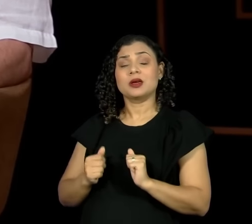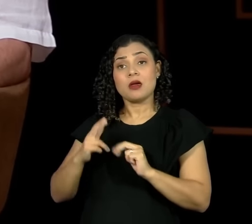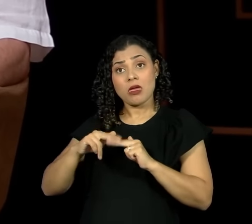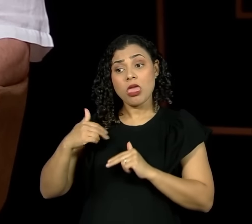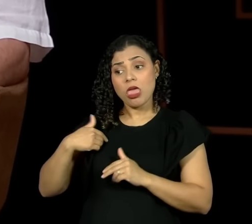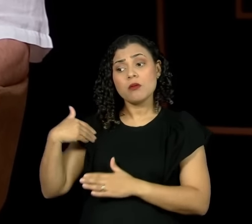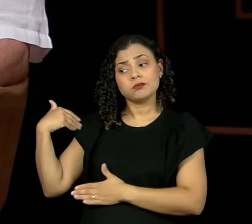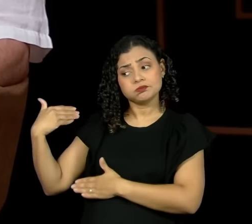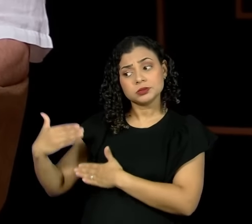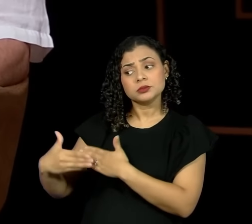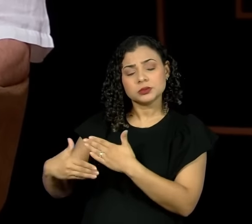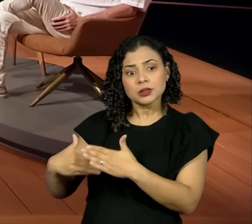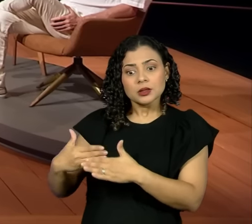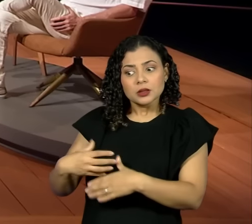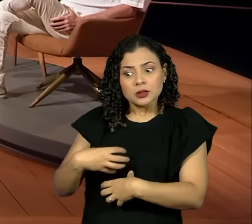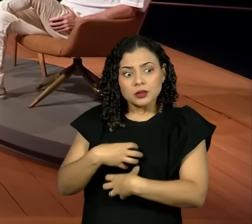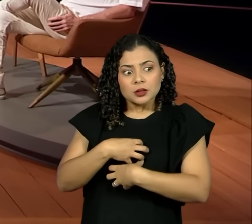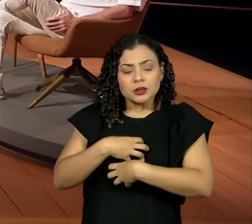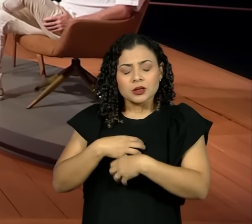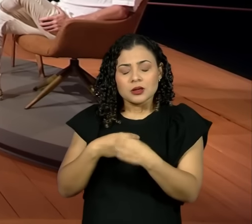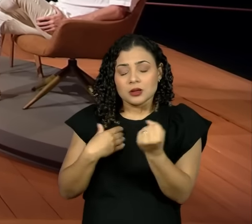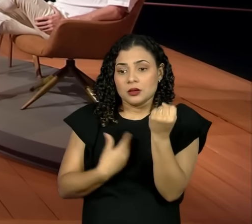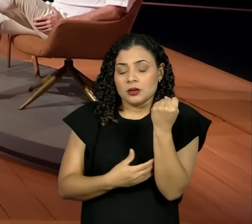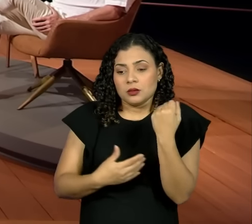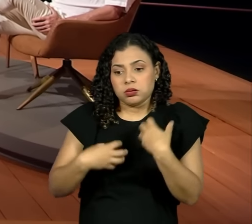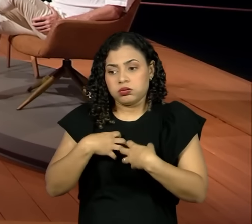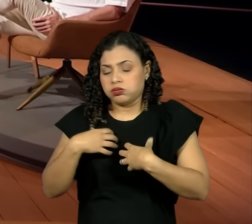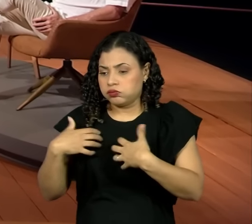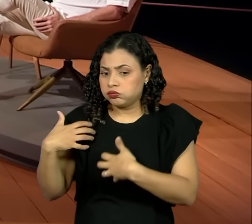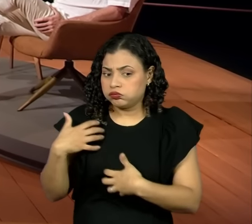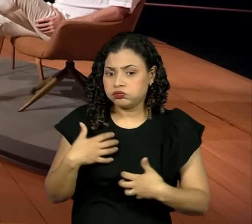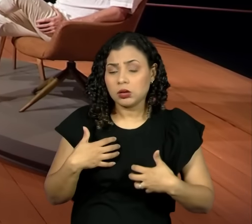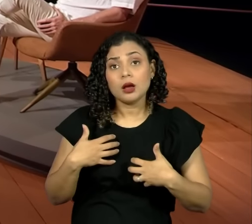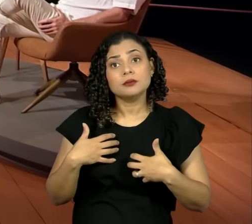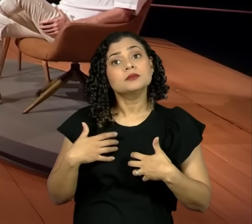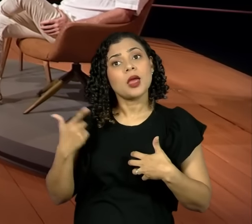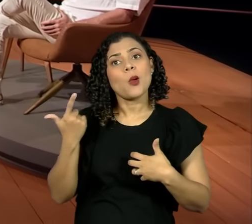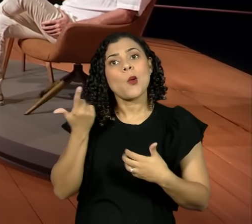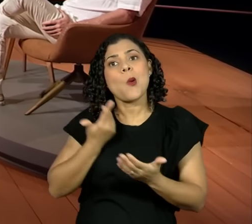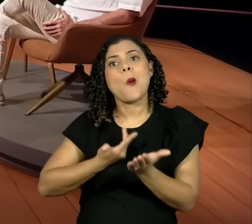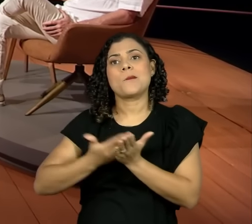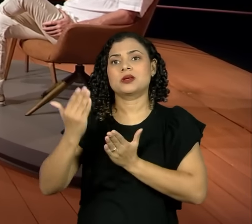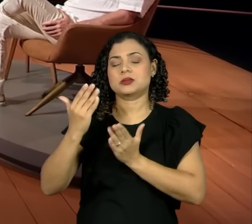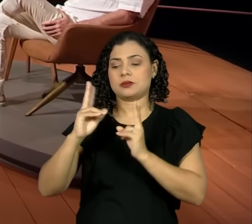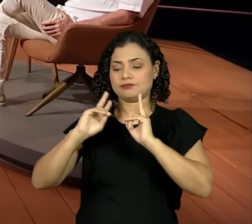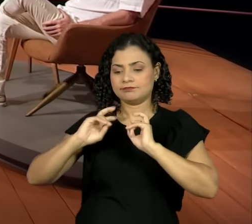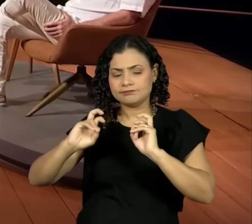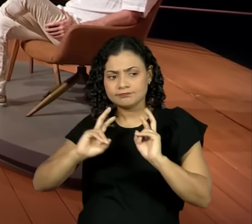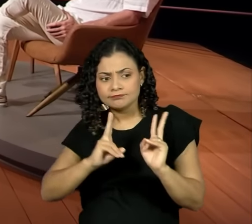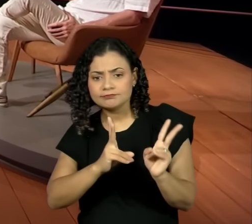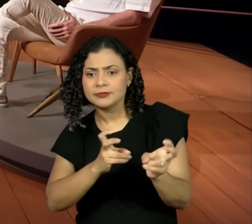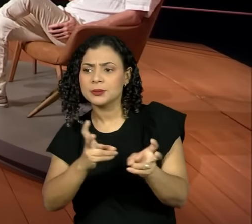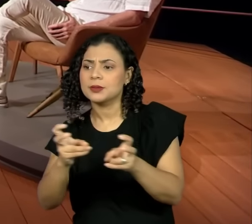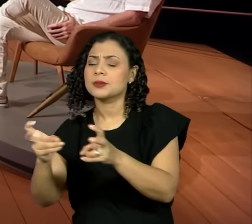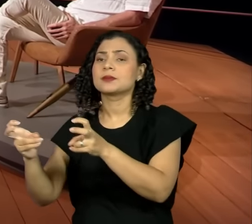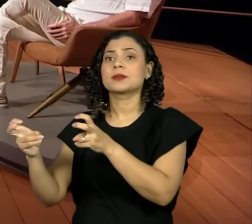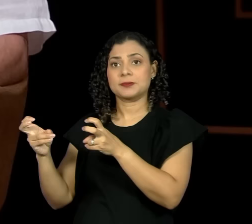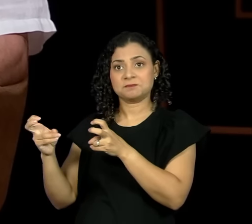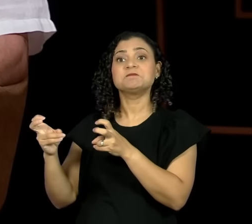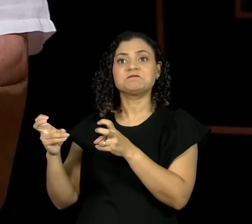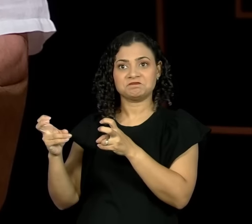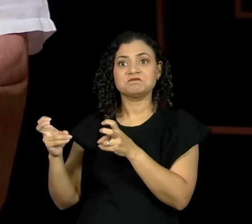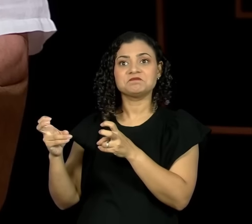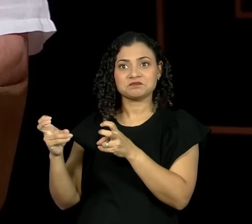meus processos que eu comecei a também olhar né paraas questões que os outros viviam como